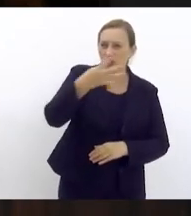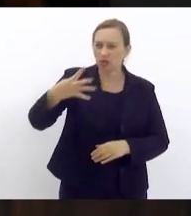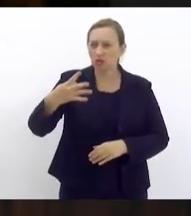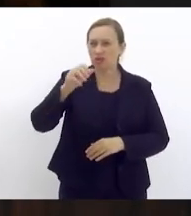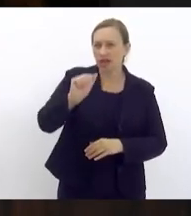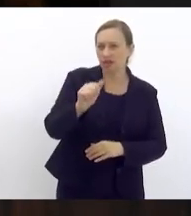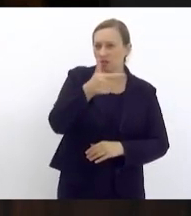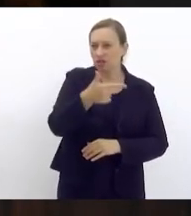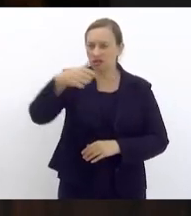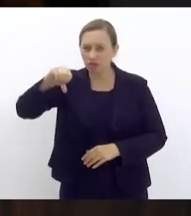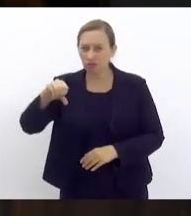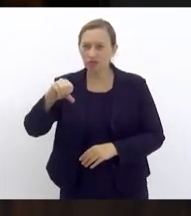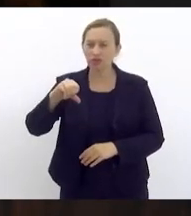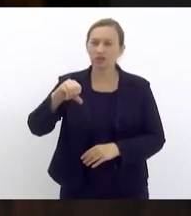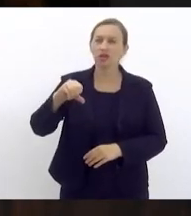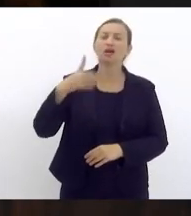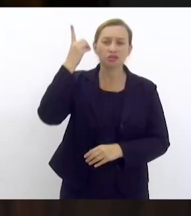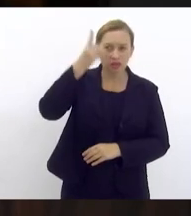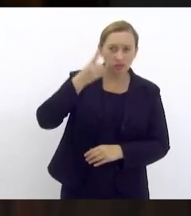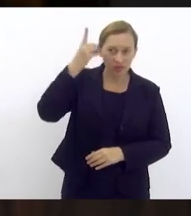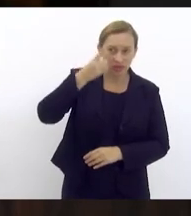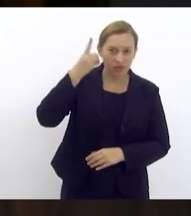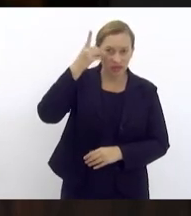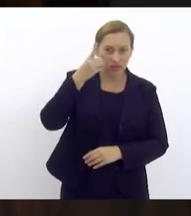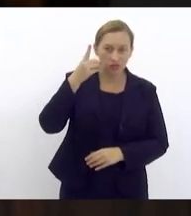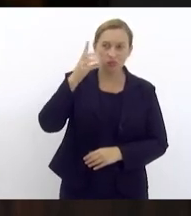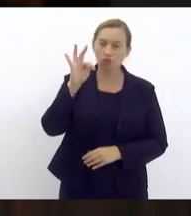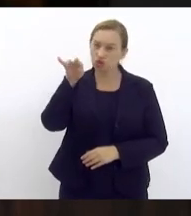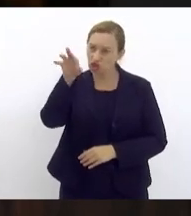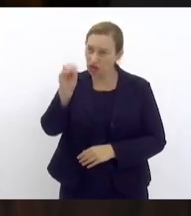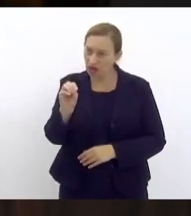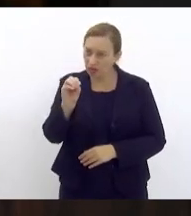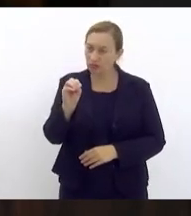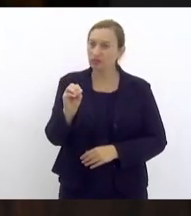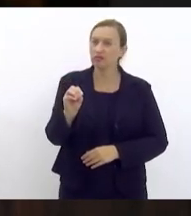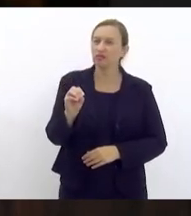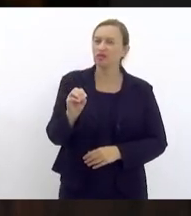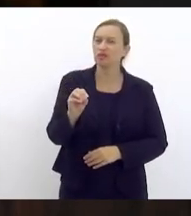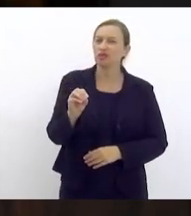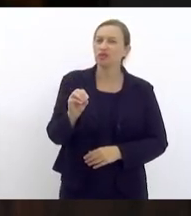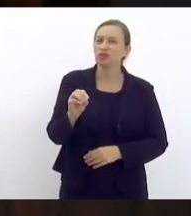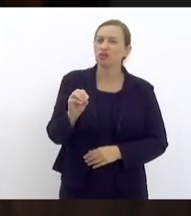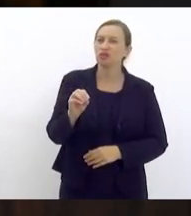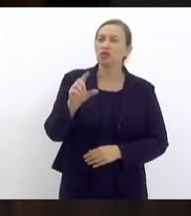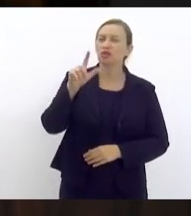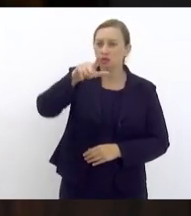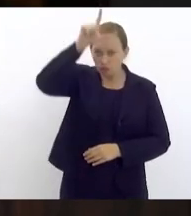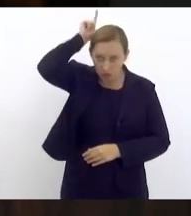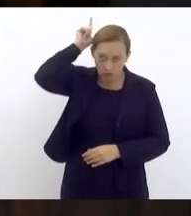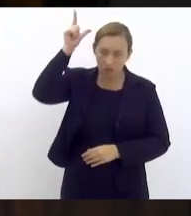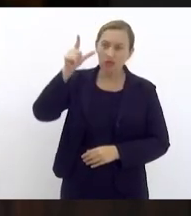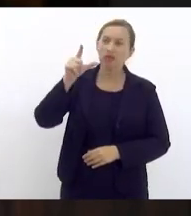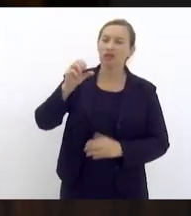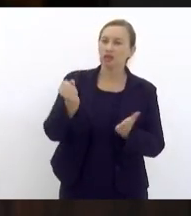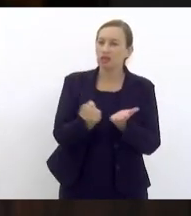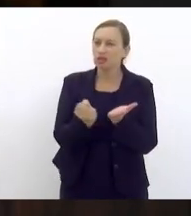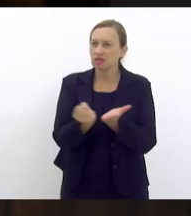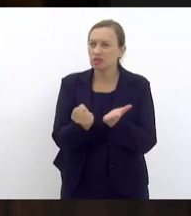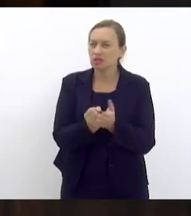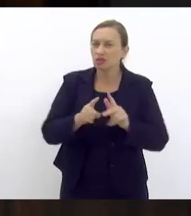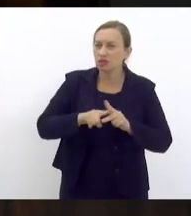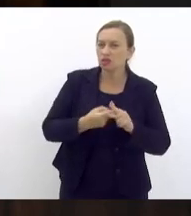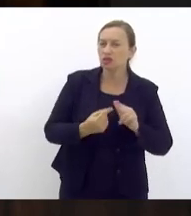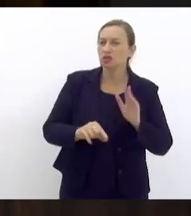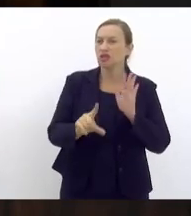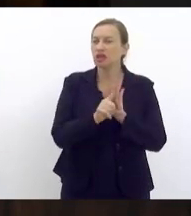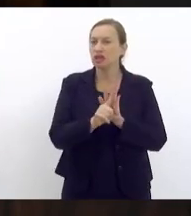2019 de autoria do deputado Gustavo Schmidt Luiz Paulo e Samuel Malafaia que altera